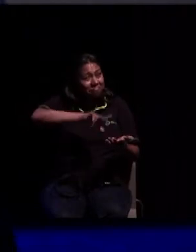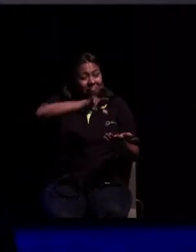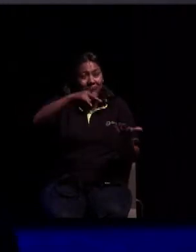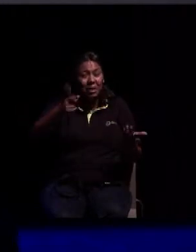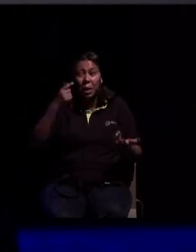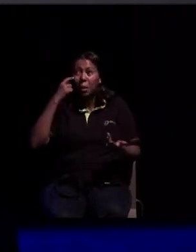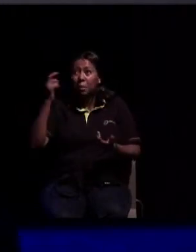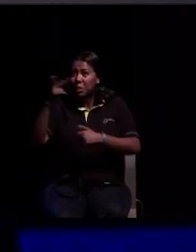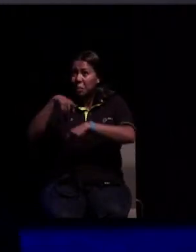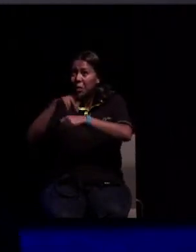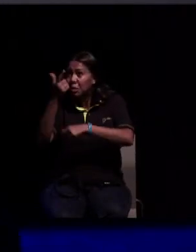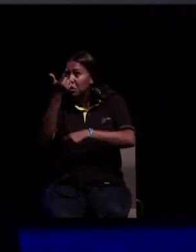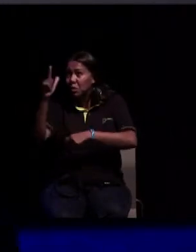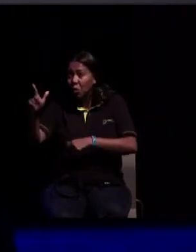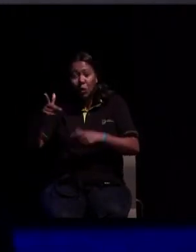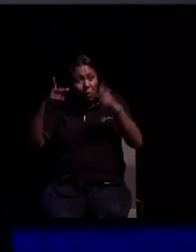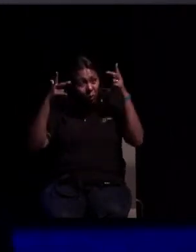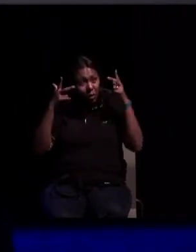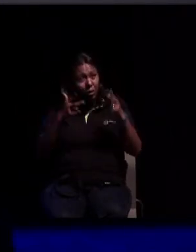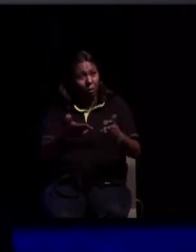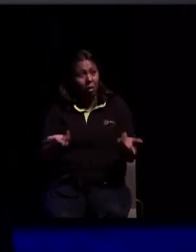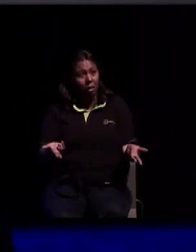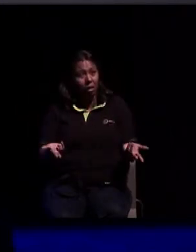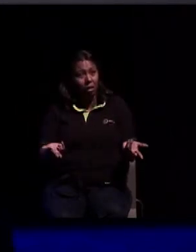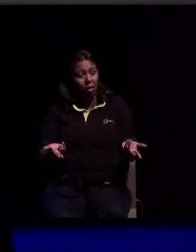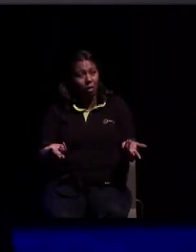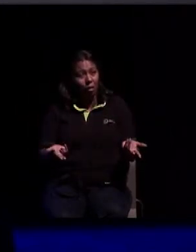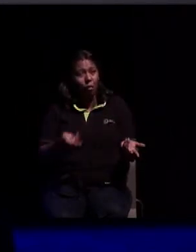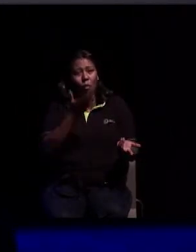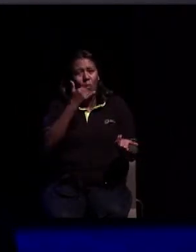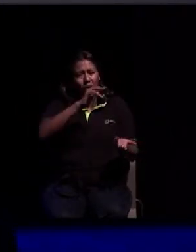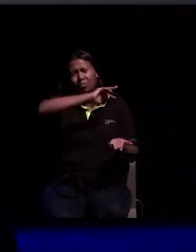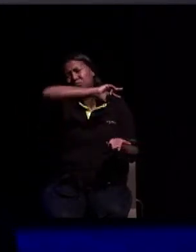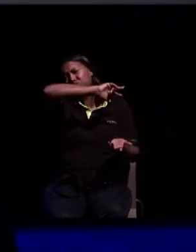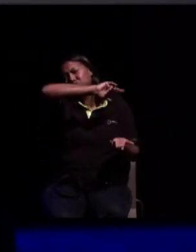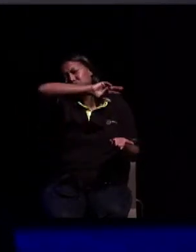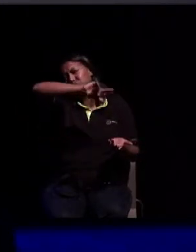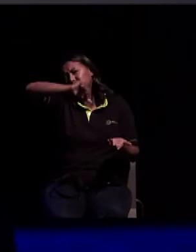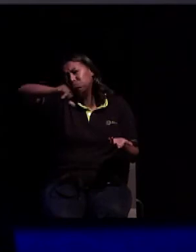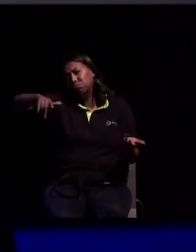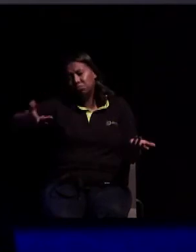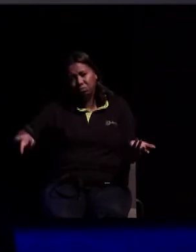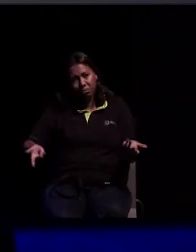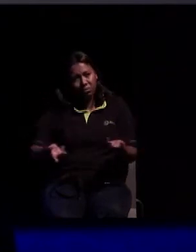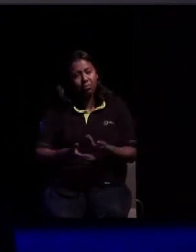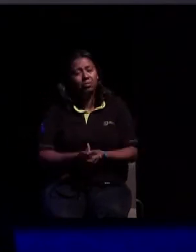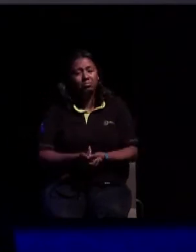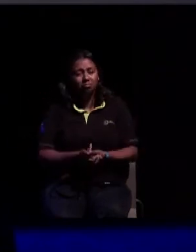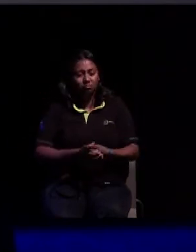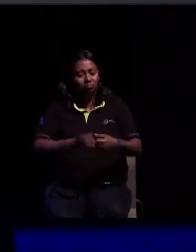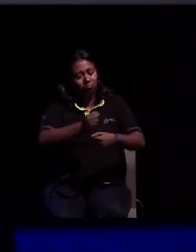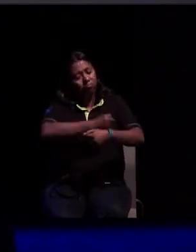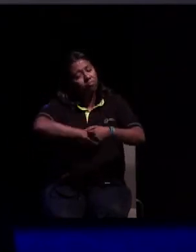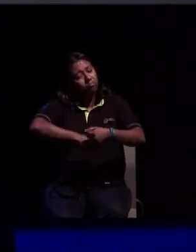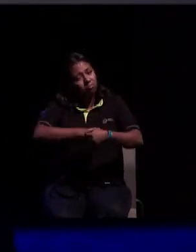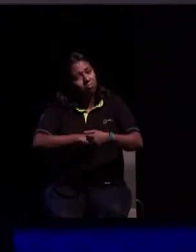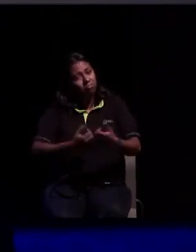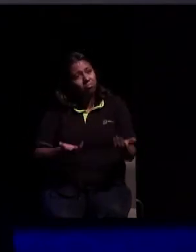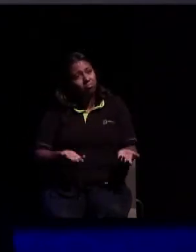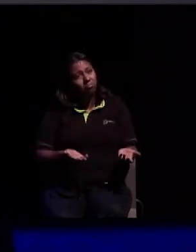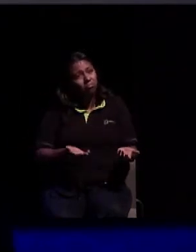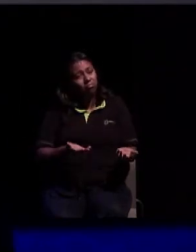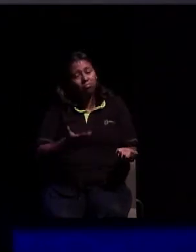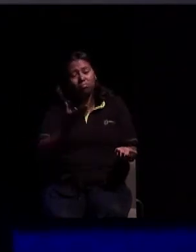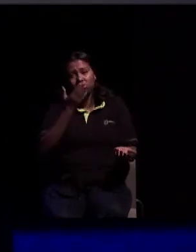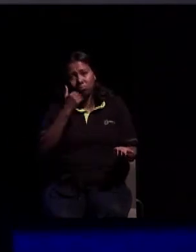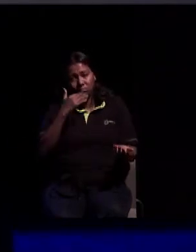a diversidade de culinária que nós temos, né? E a culinária, ela pode ser